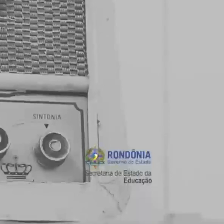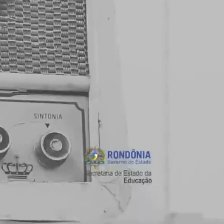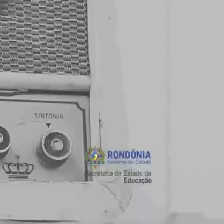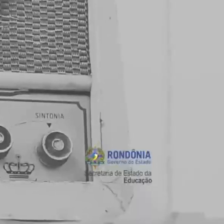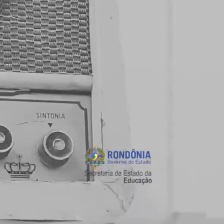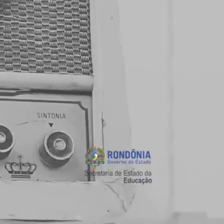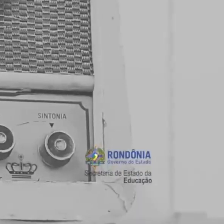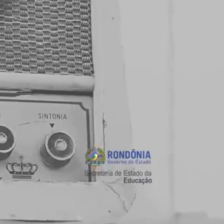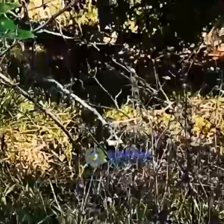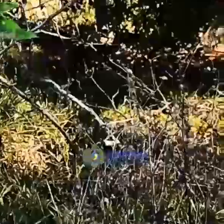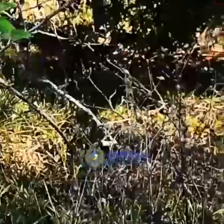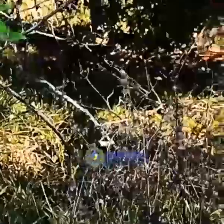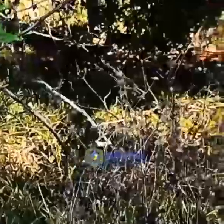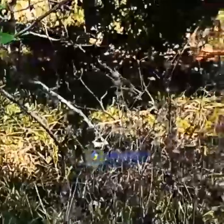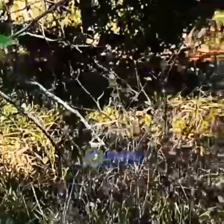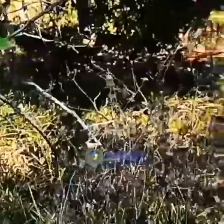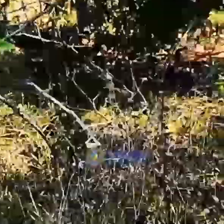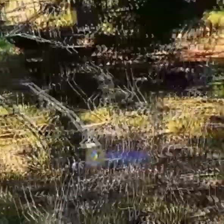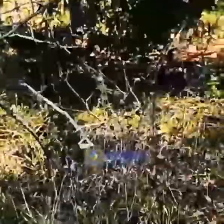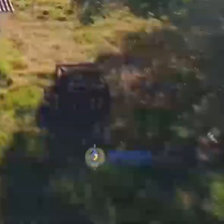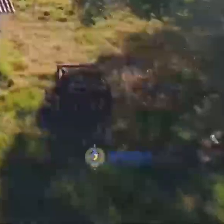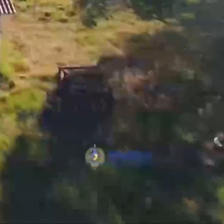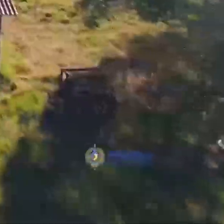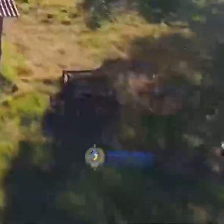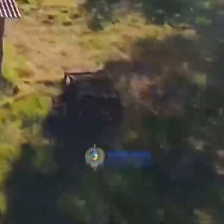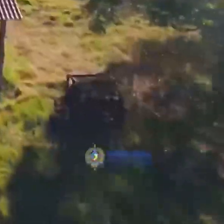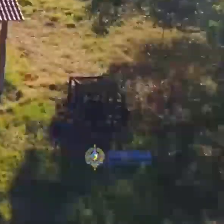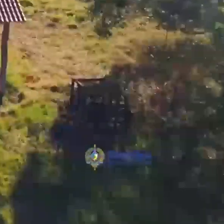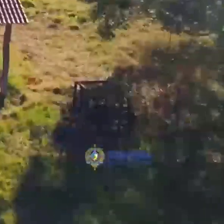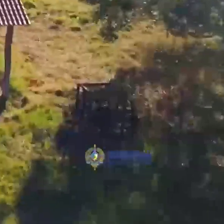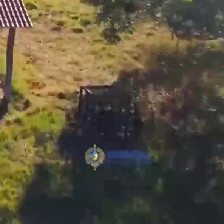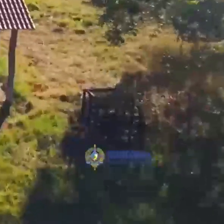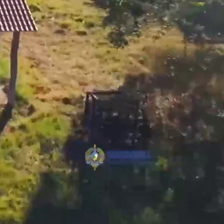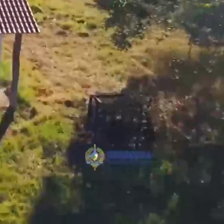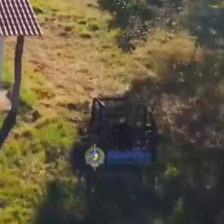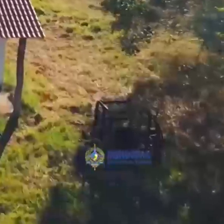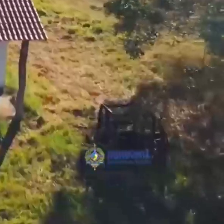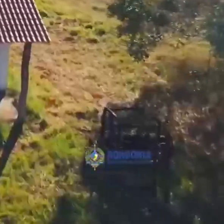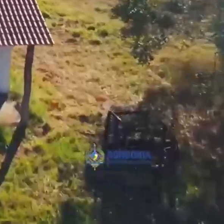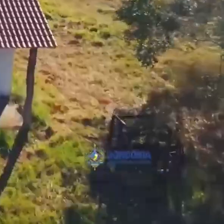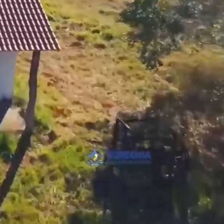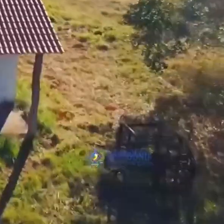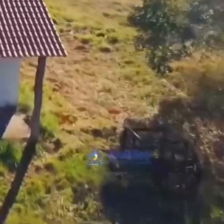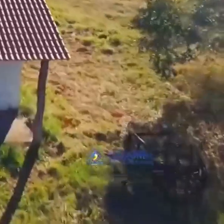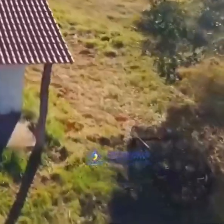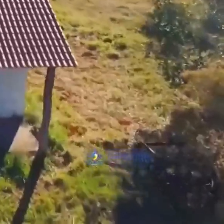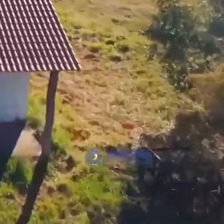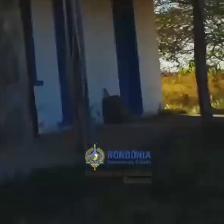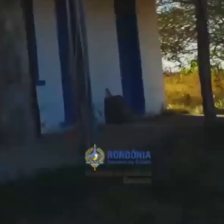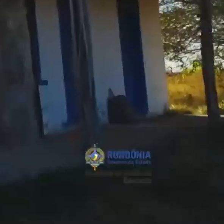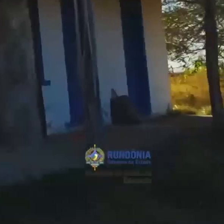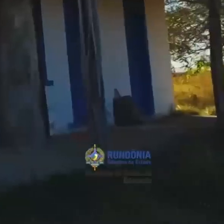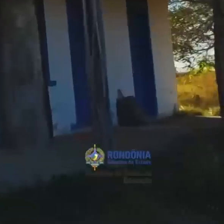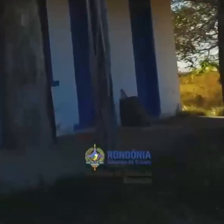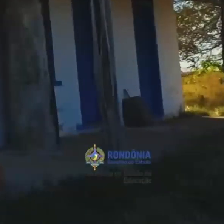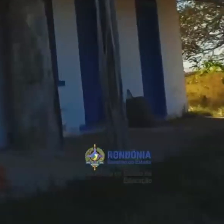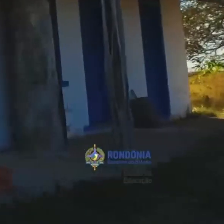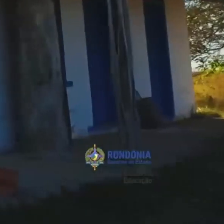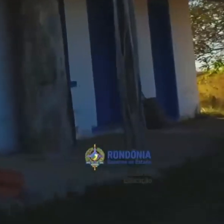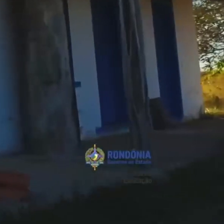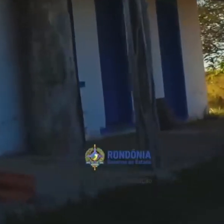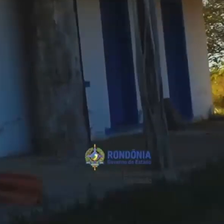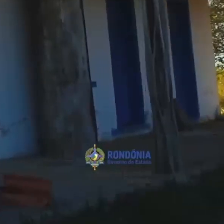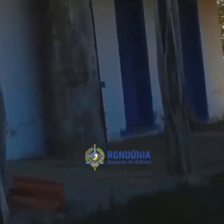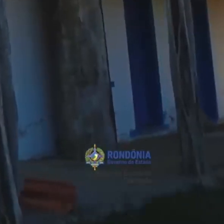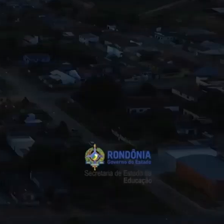país. Aqui nós estamos chegando na estação Álvaro Vilhena, criada por